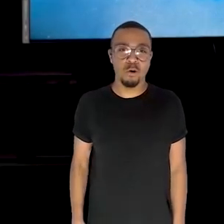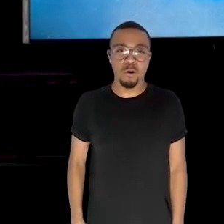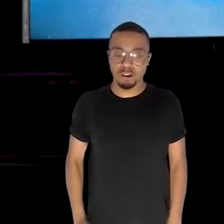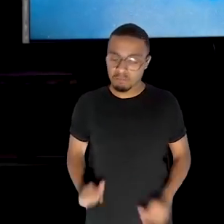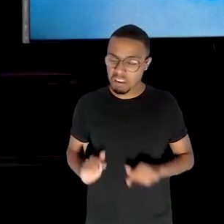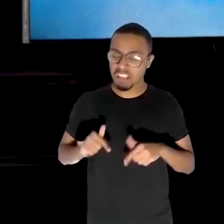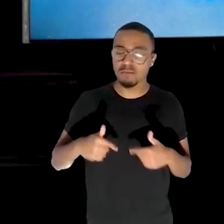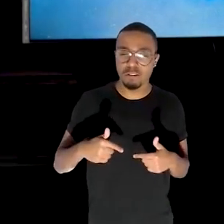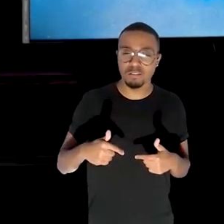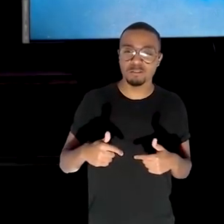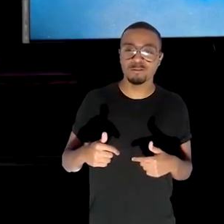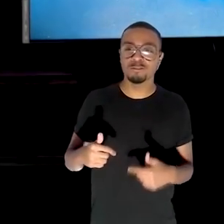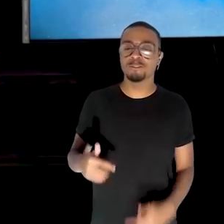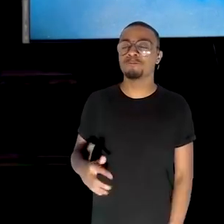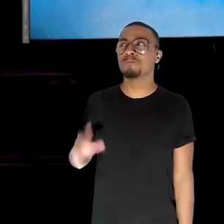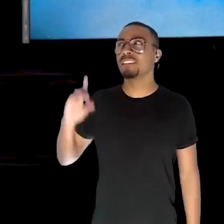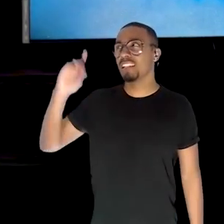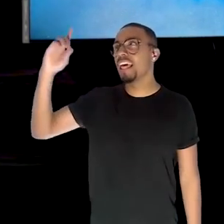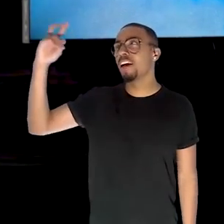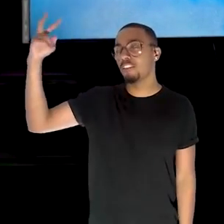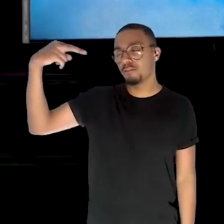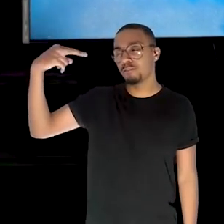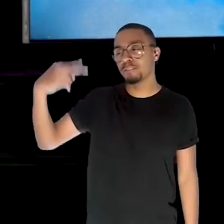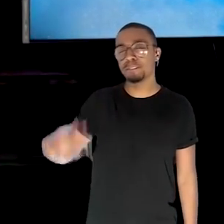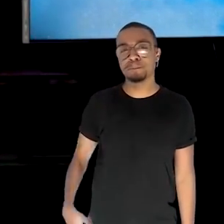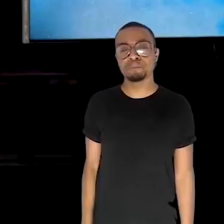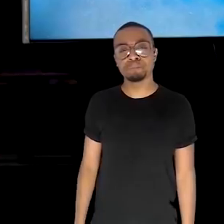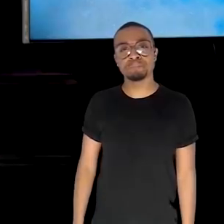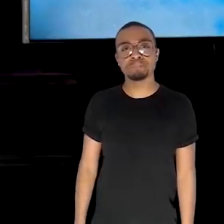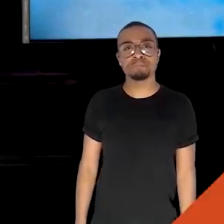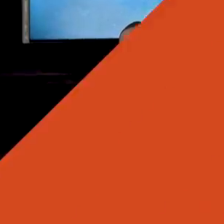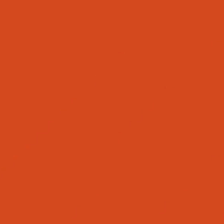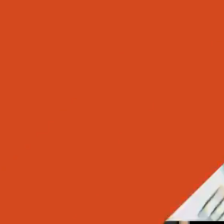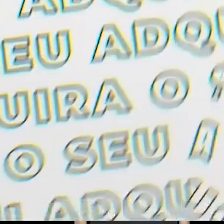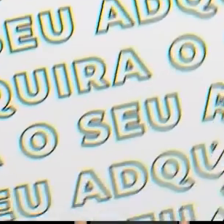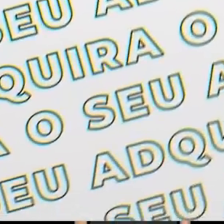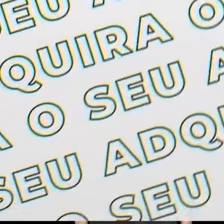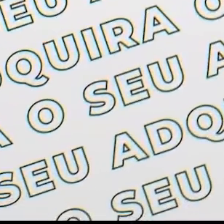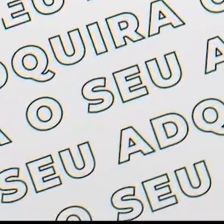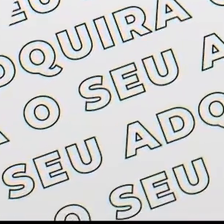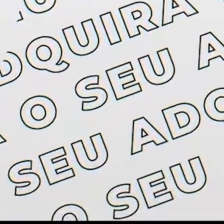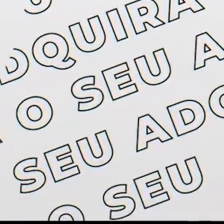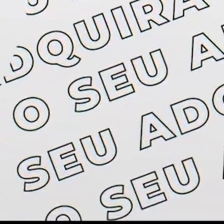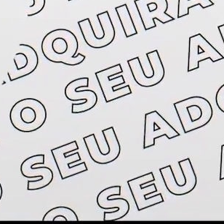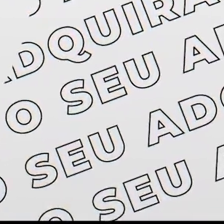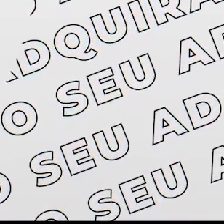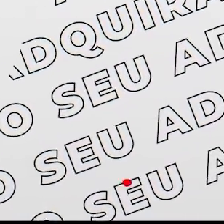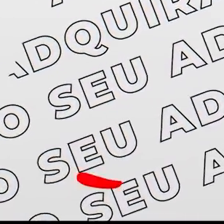ninguém celebra você, mas o seu pai viu.